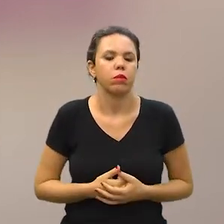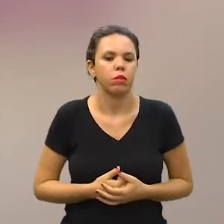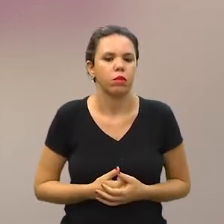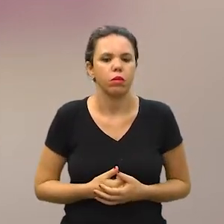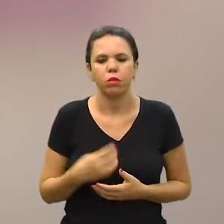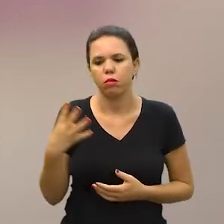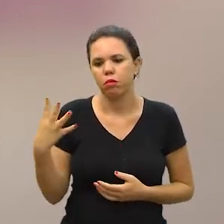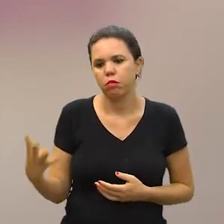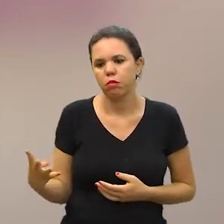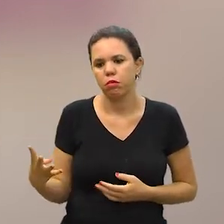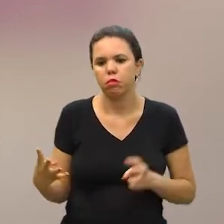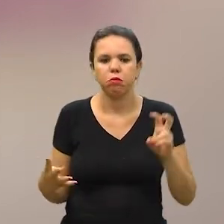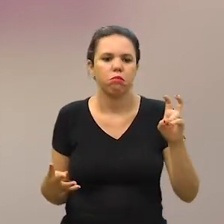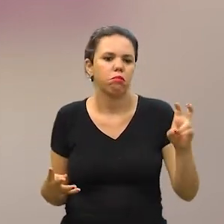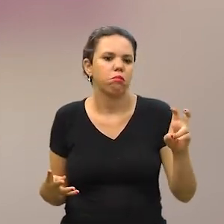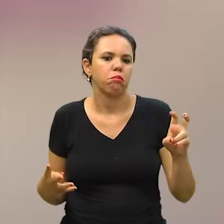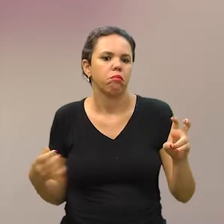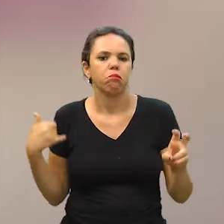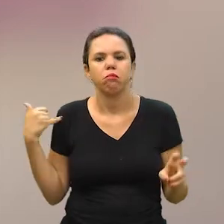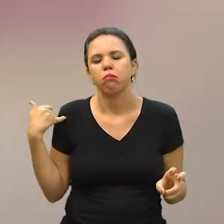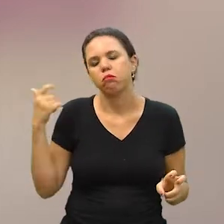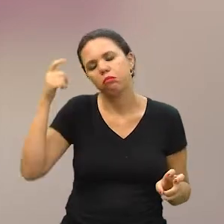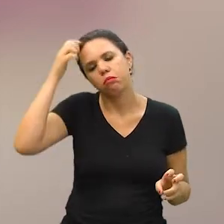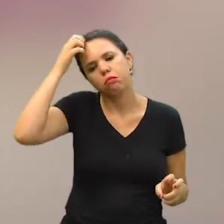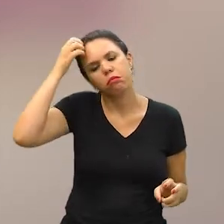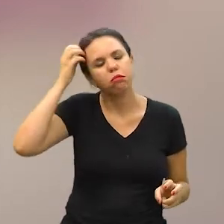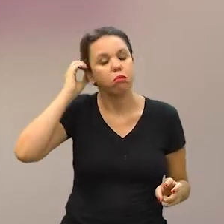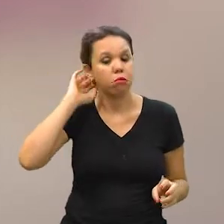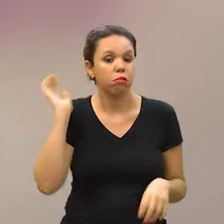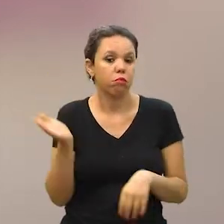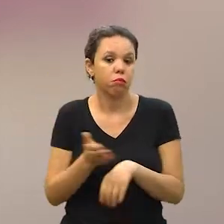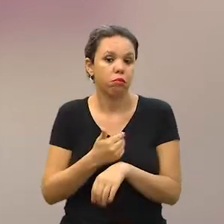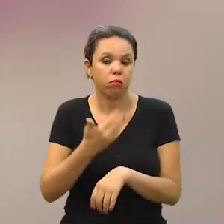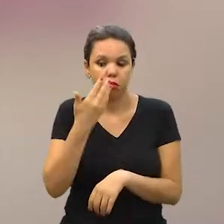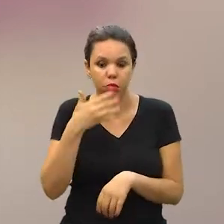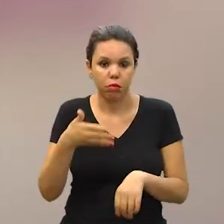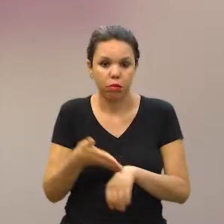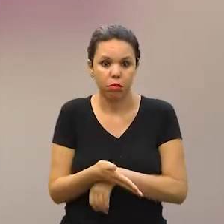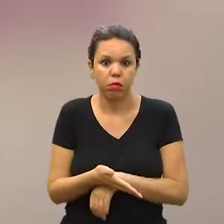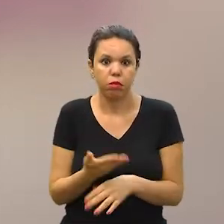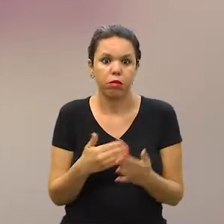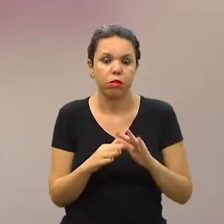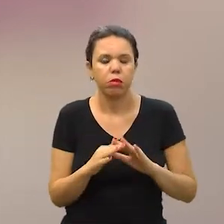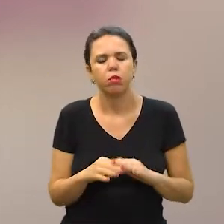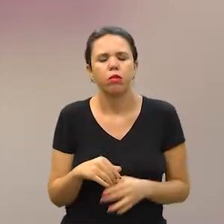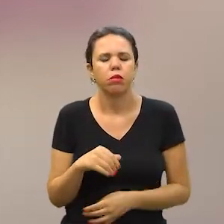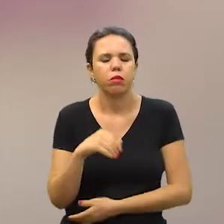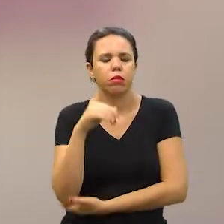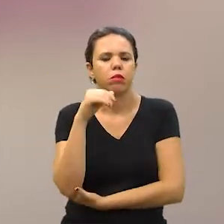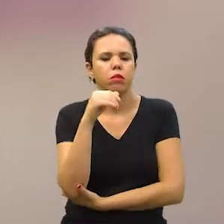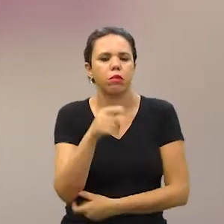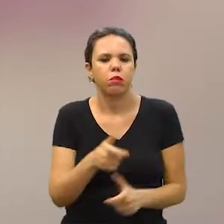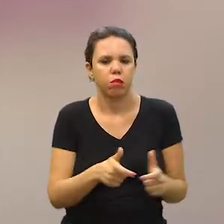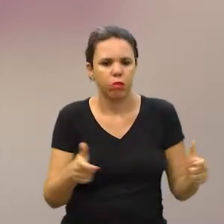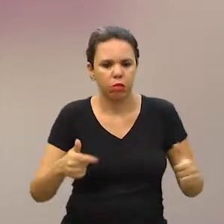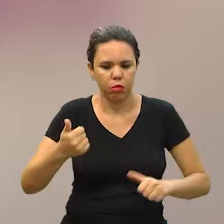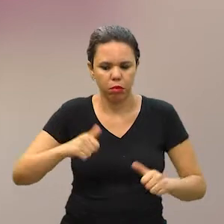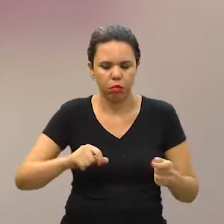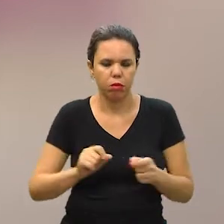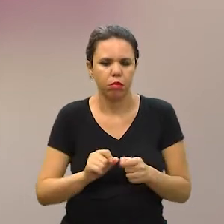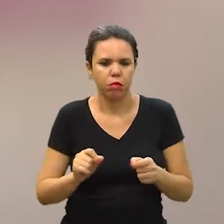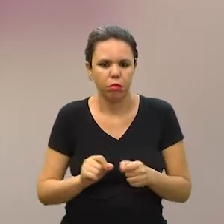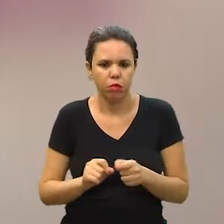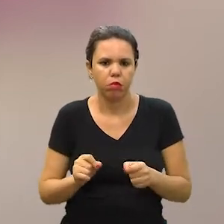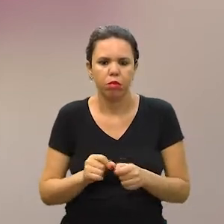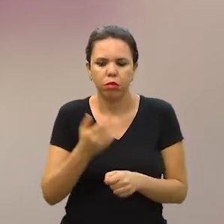né? Que é ali 4, 5 anos, né? Que antes da criança realmente entrar na escola, mas a maior parte dos diagnósticos